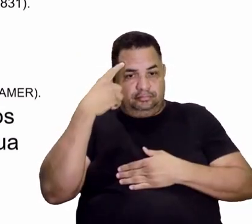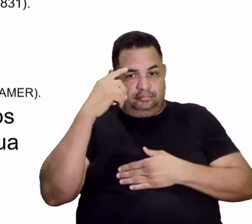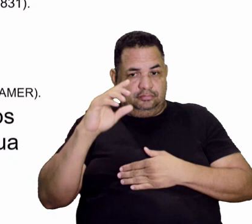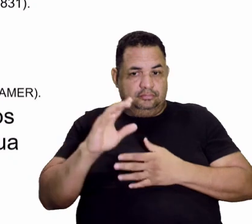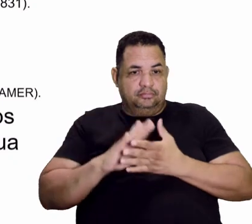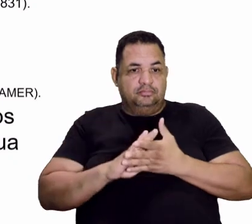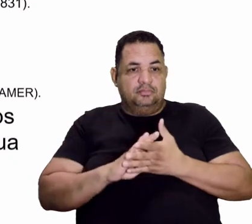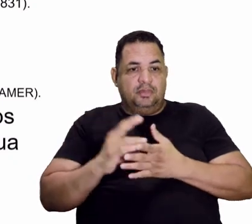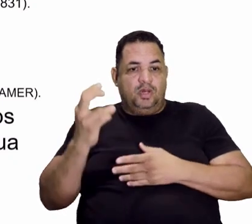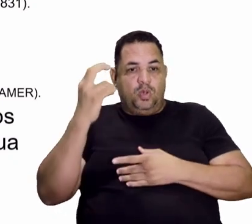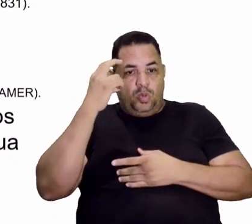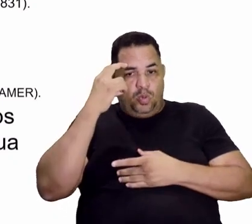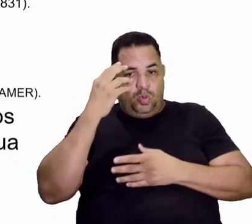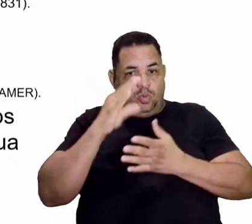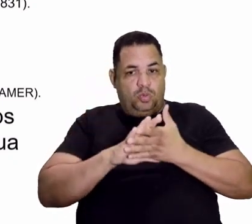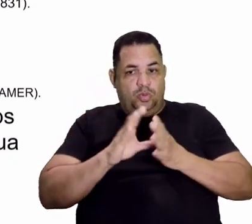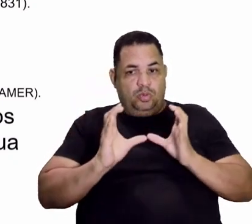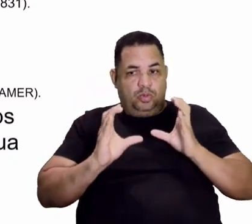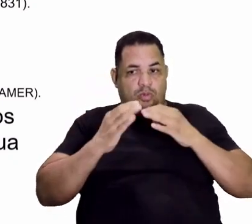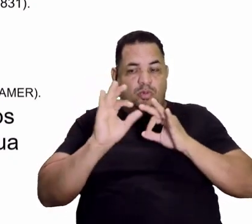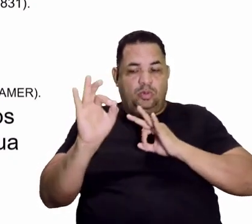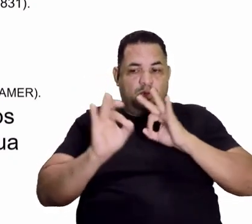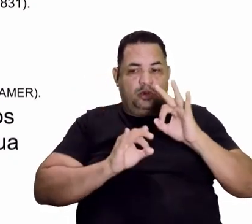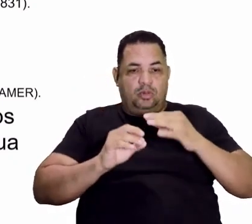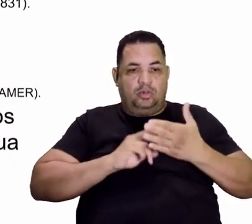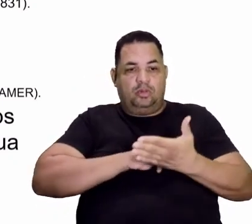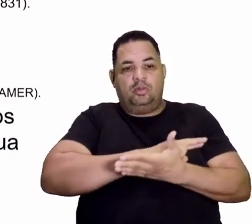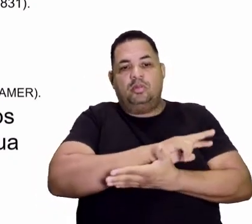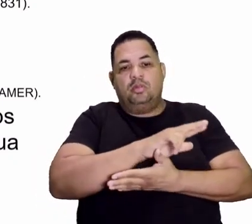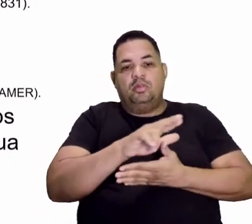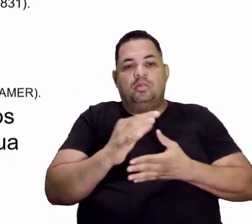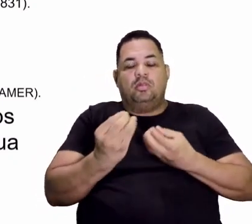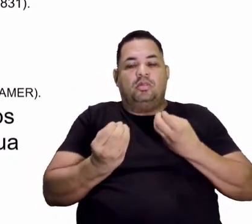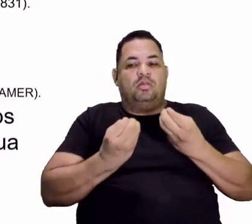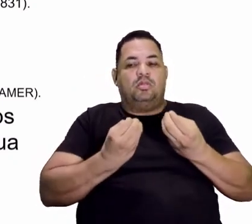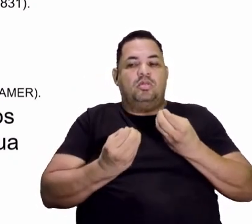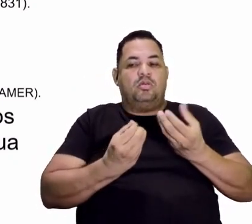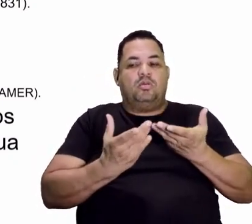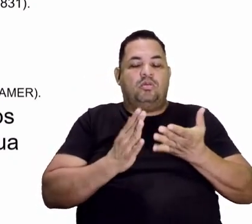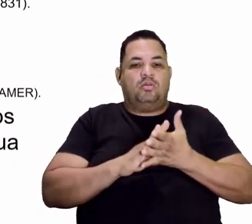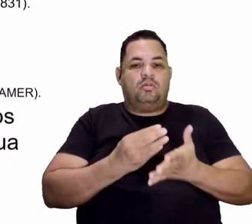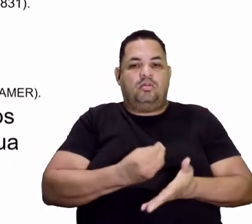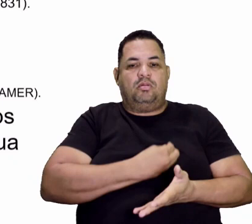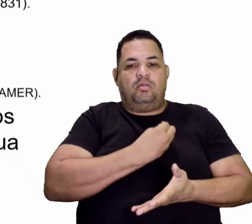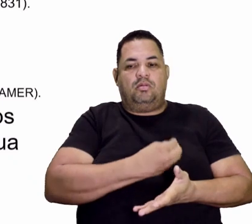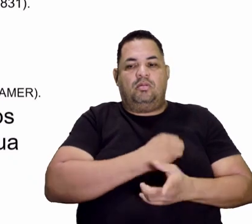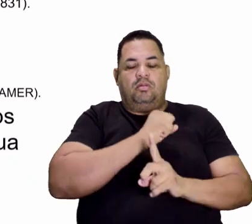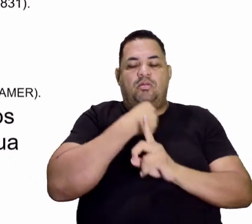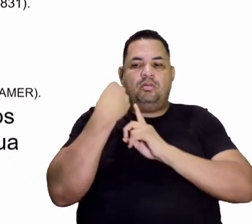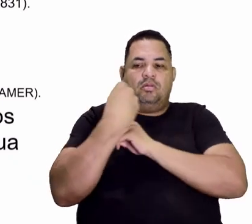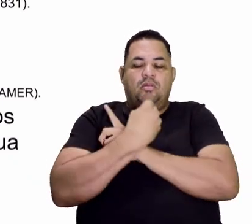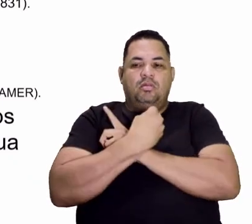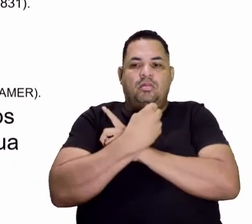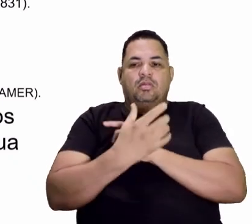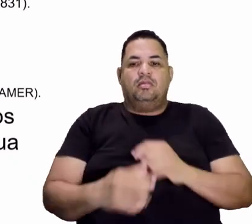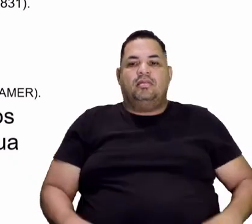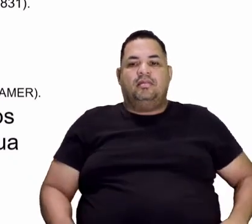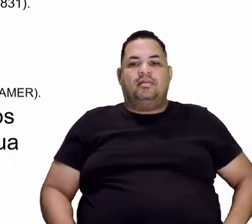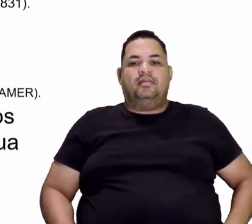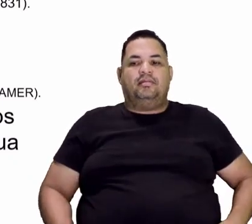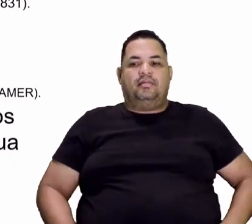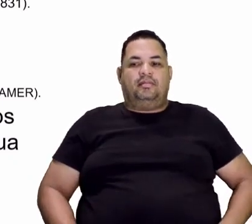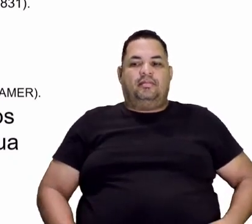a cultura é definida como o conjunto organizado dos vários modos de vida de uma